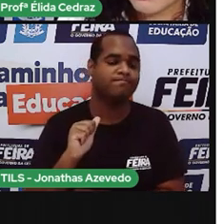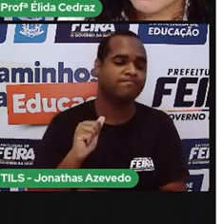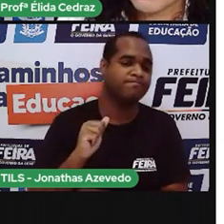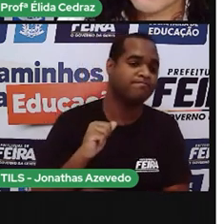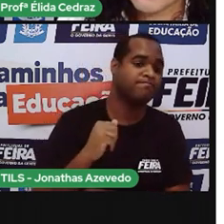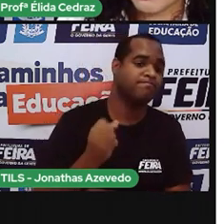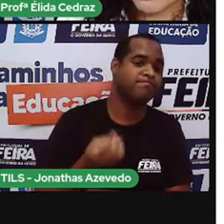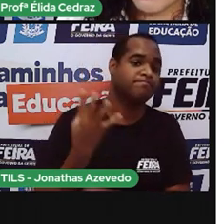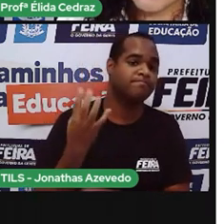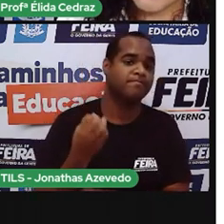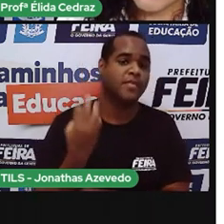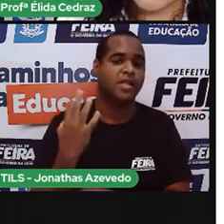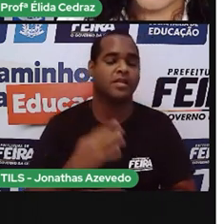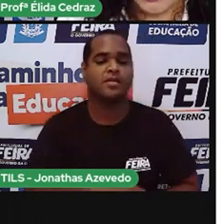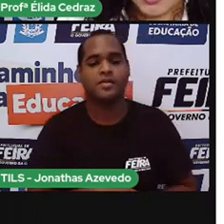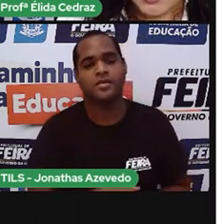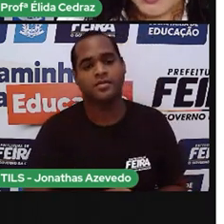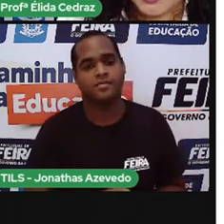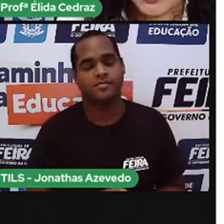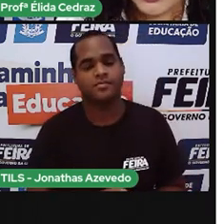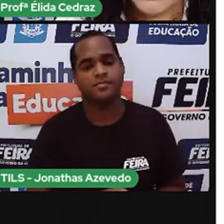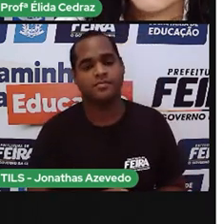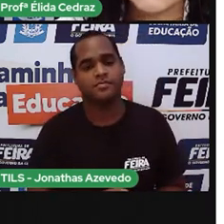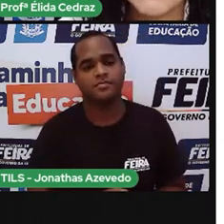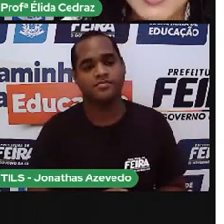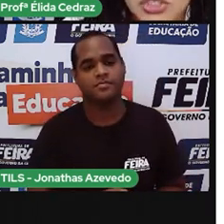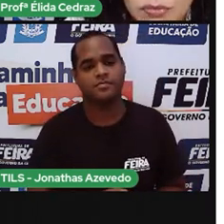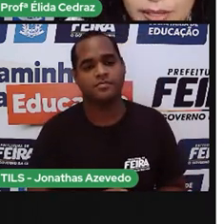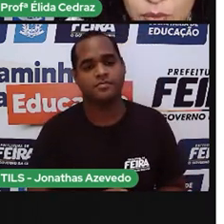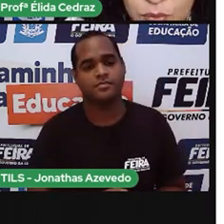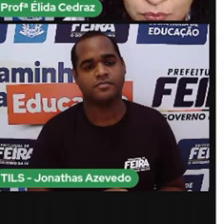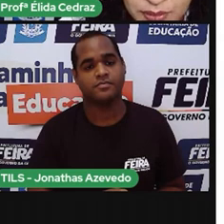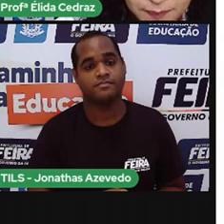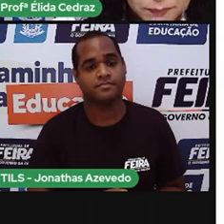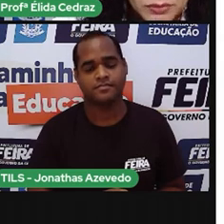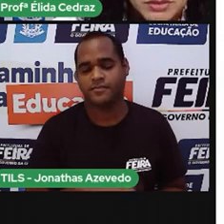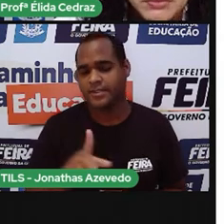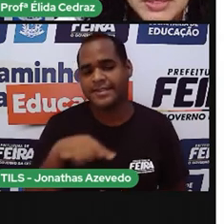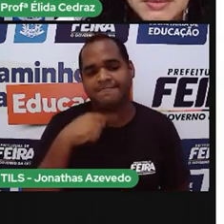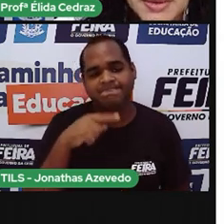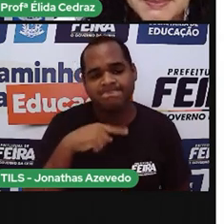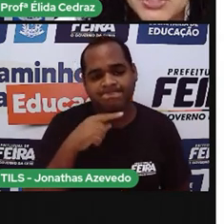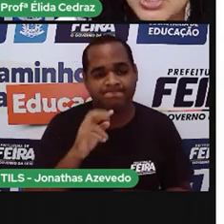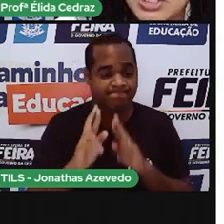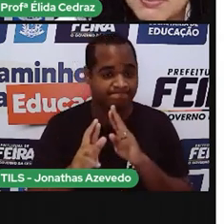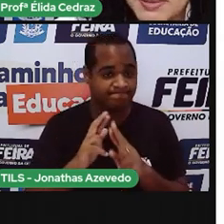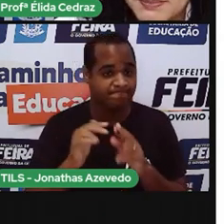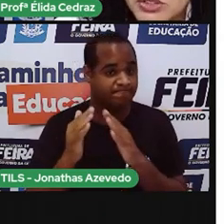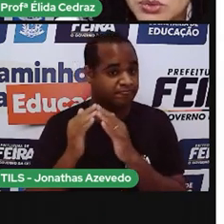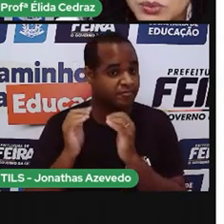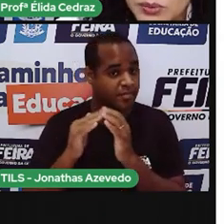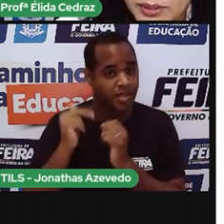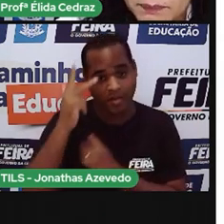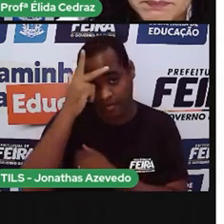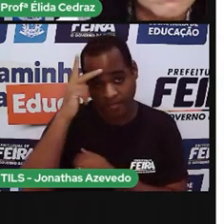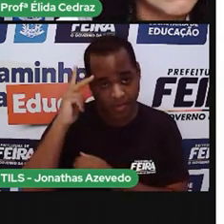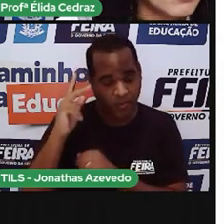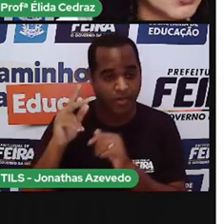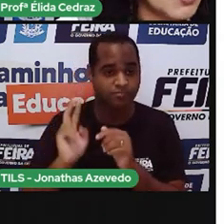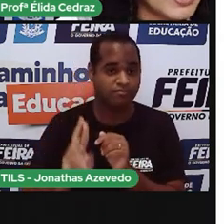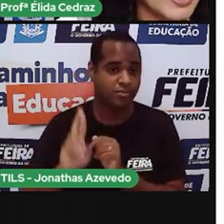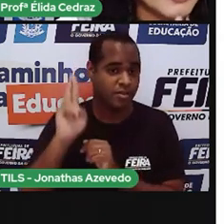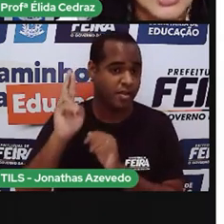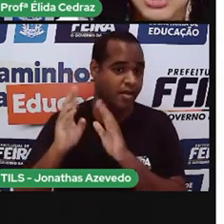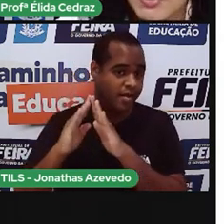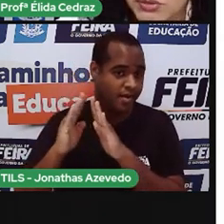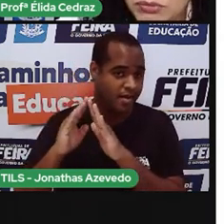Se você tiver dúvida, Você vai pedir para a pessoa